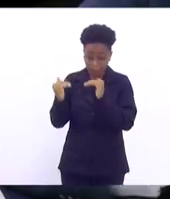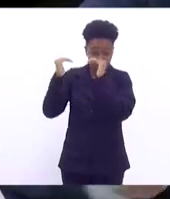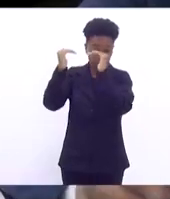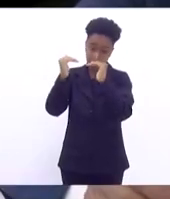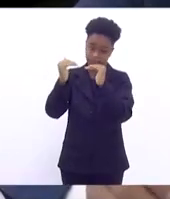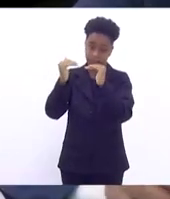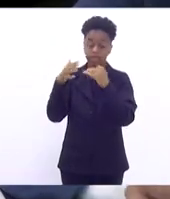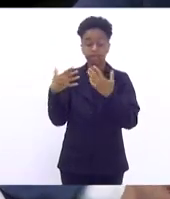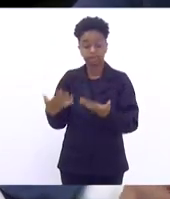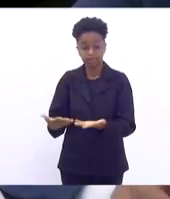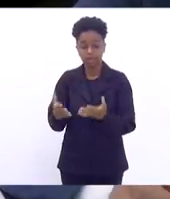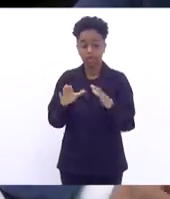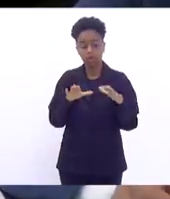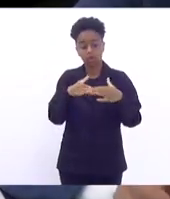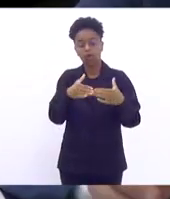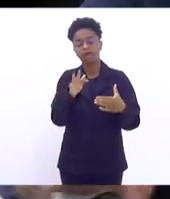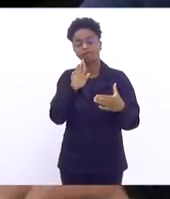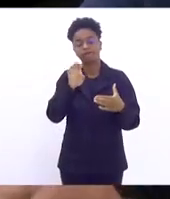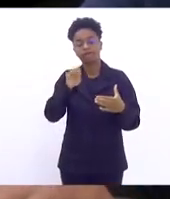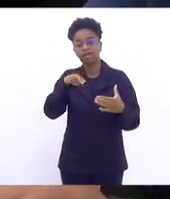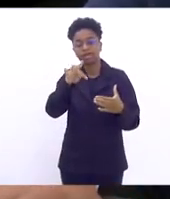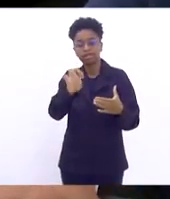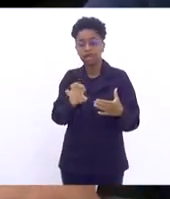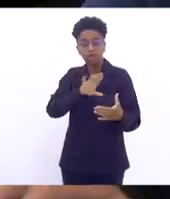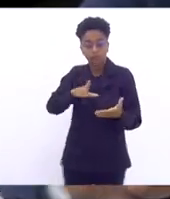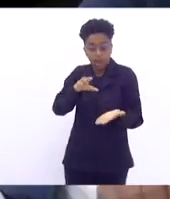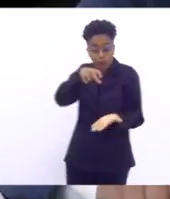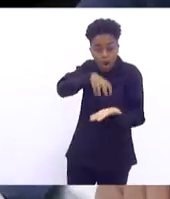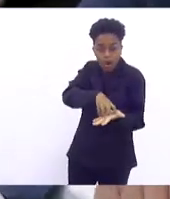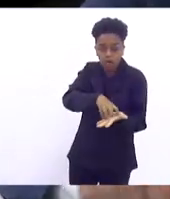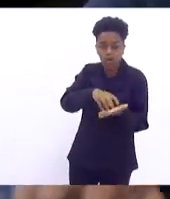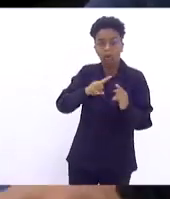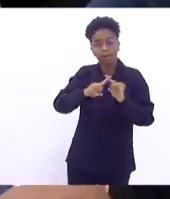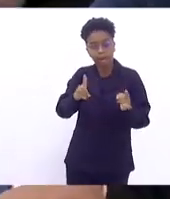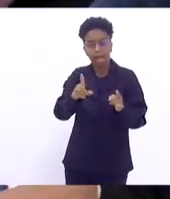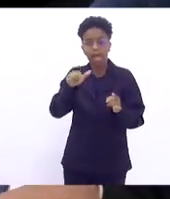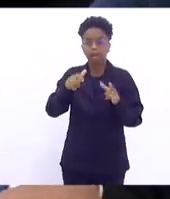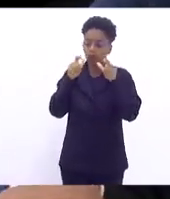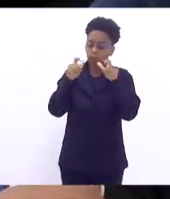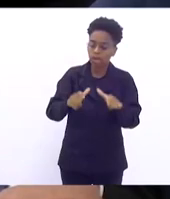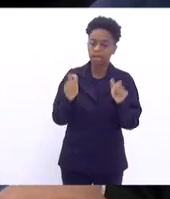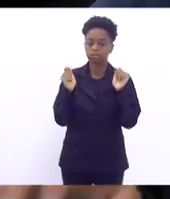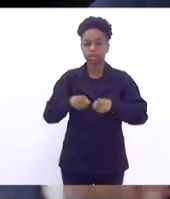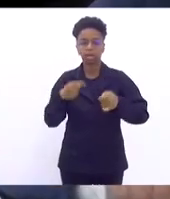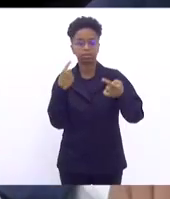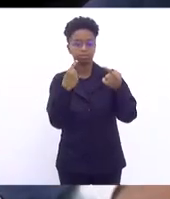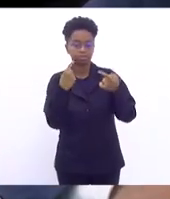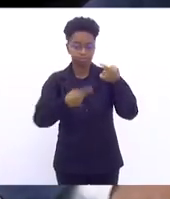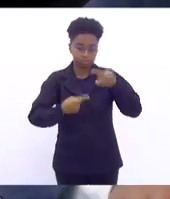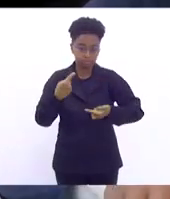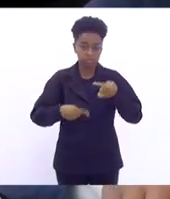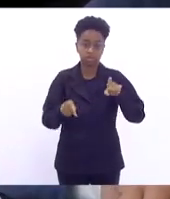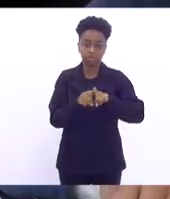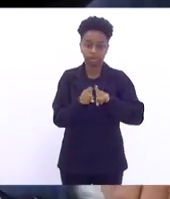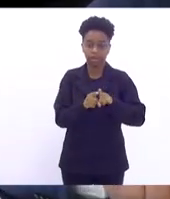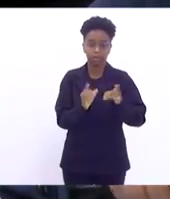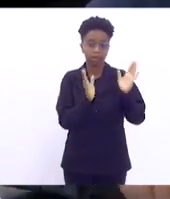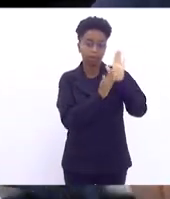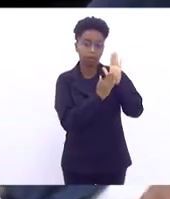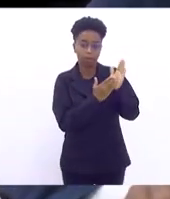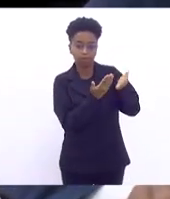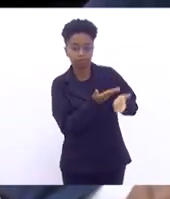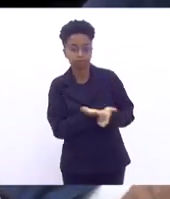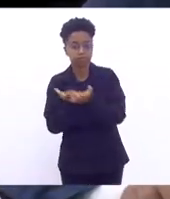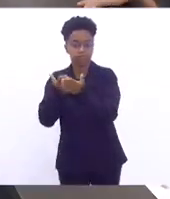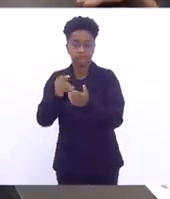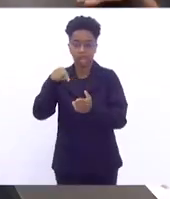assim a frente parlamentar pode não ser um órgão Mas é uma Instância de debate de encaminhamento de proposição desse Parlamento permite